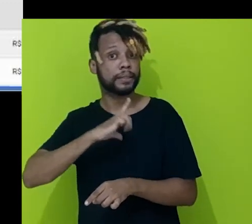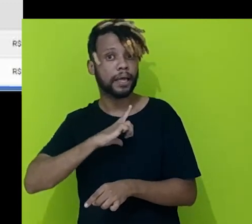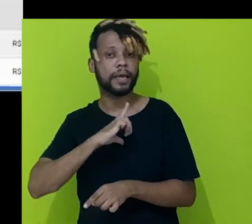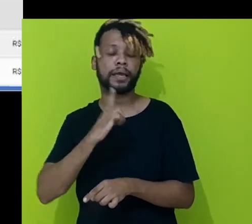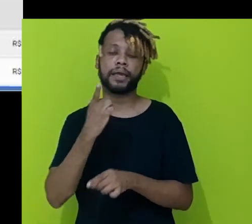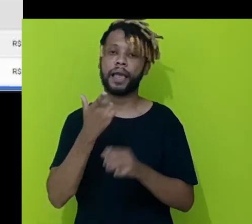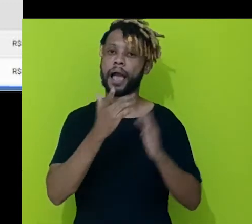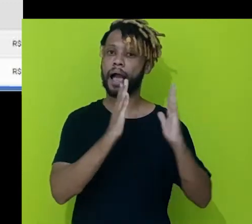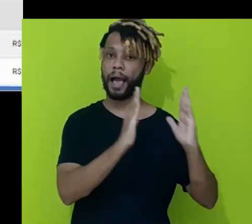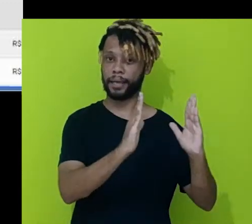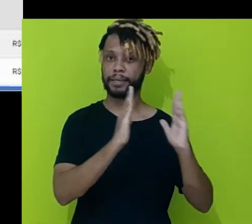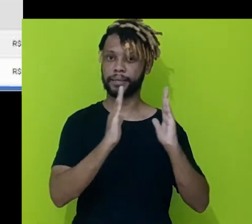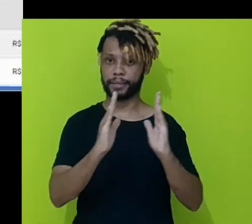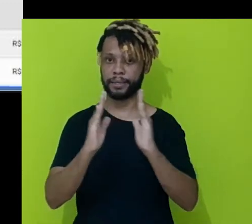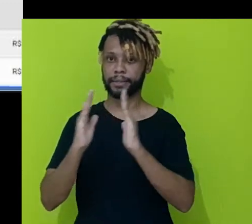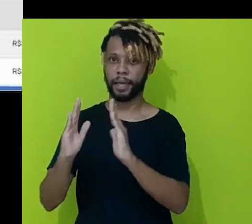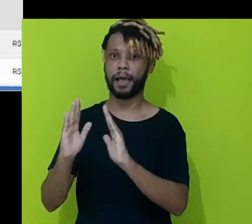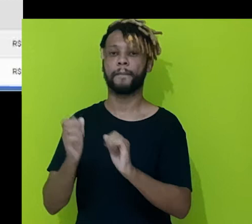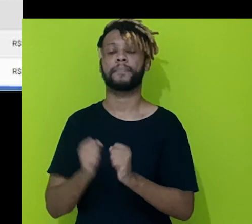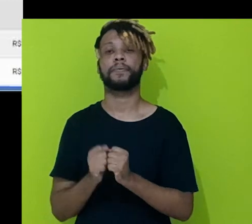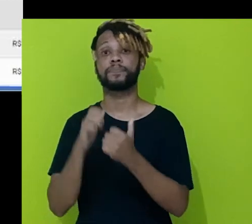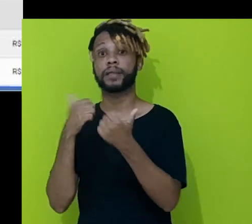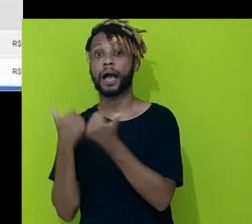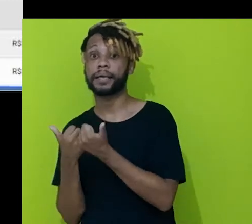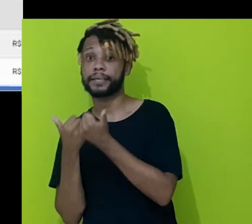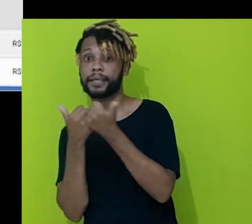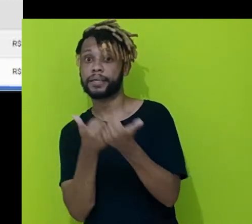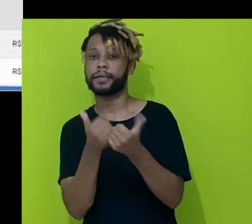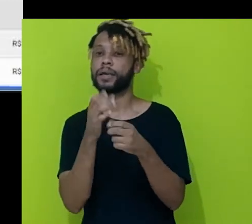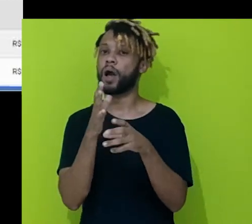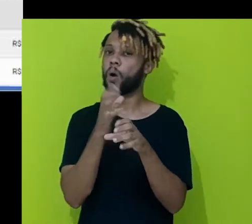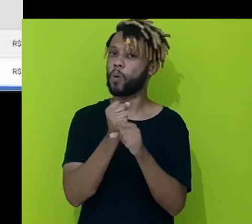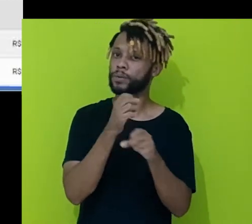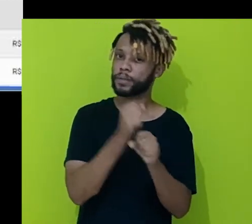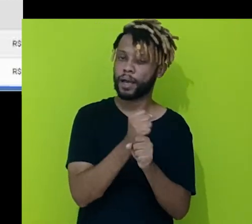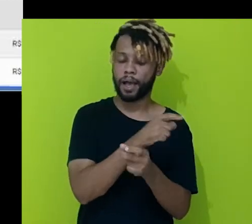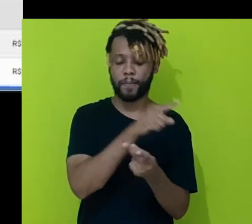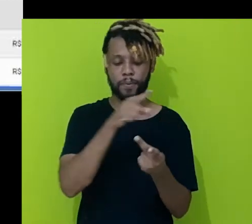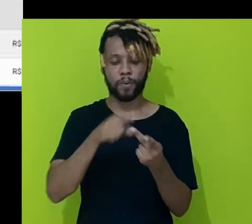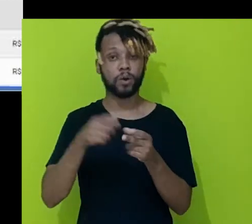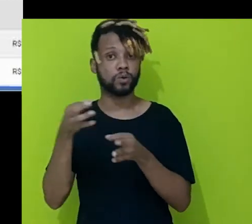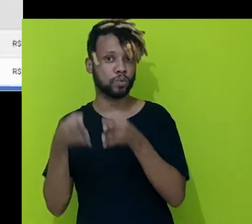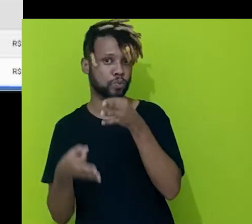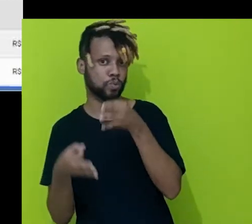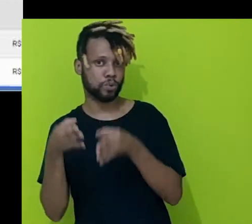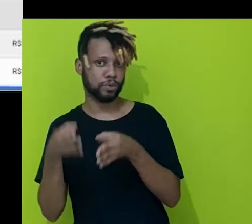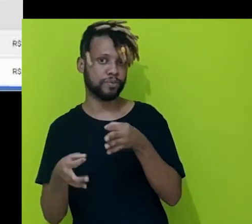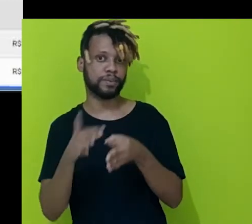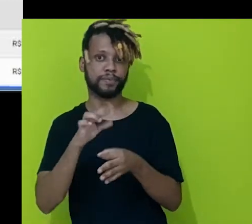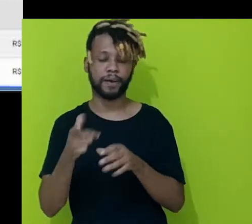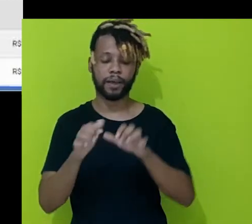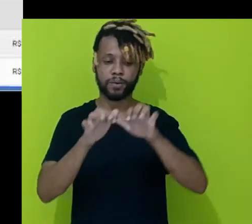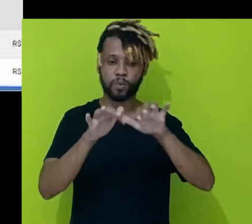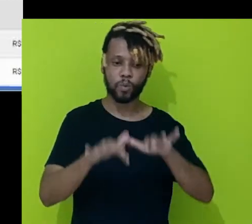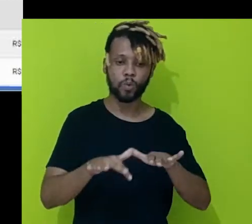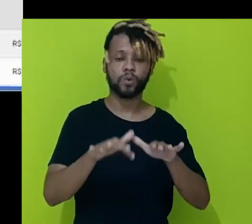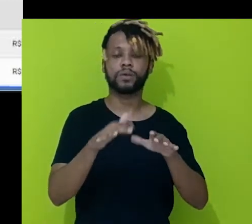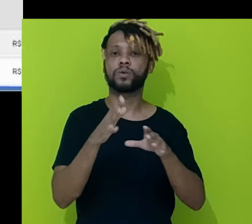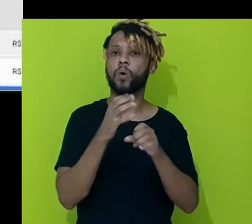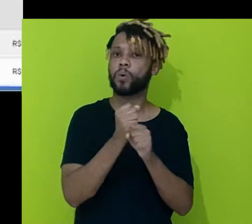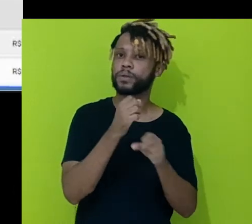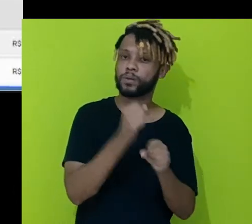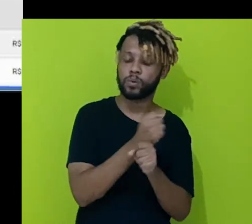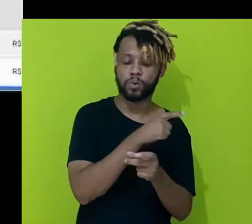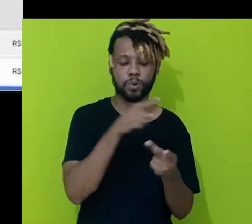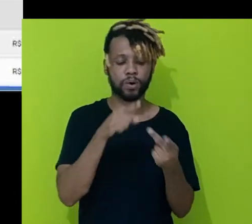produção, pós-produção. Assessoria contábil e jurídica é onde você vai cadastrar o seu contador e seu